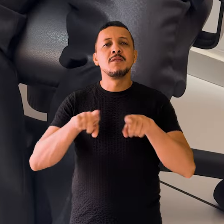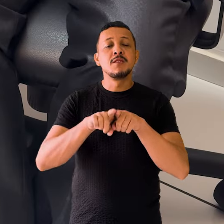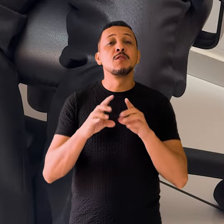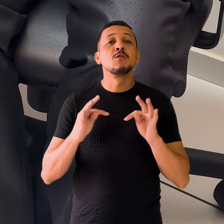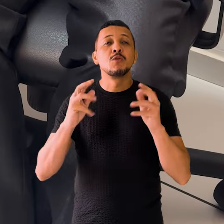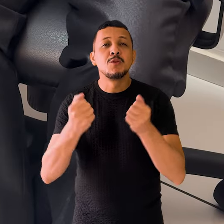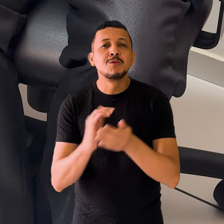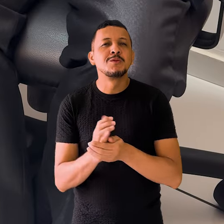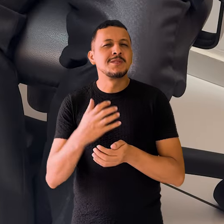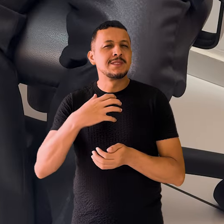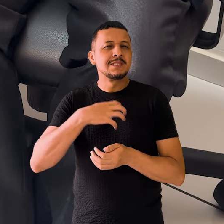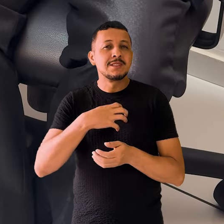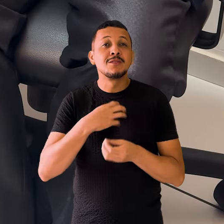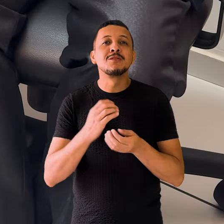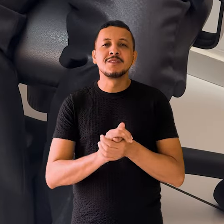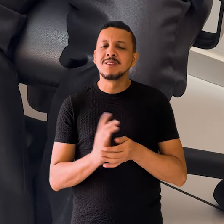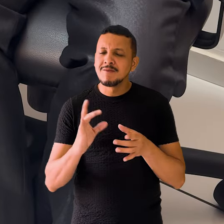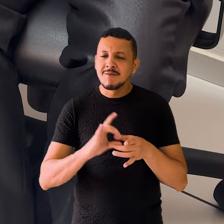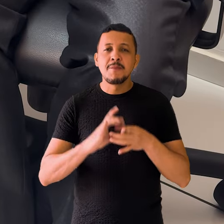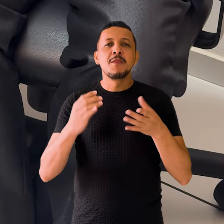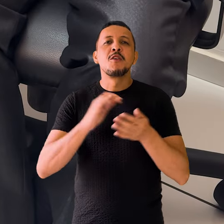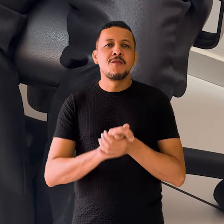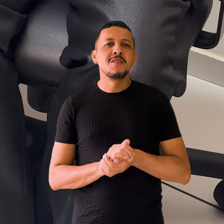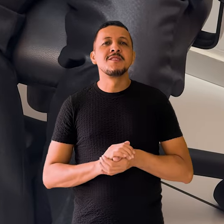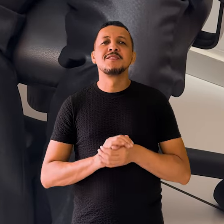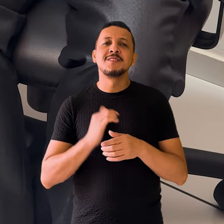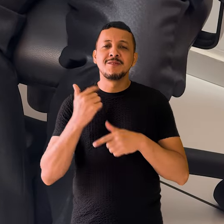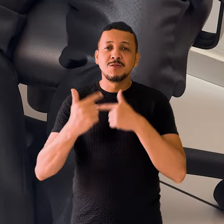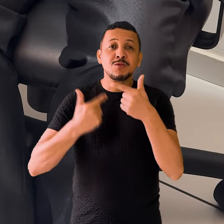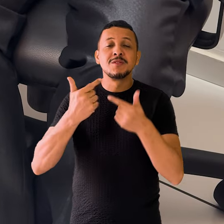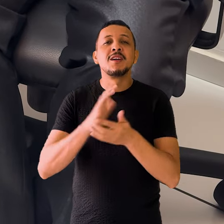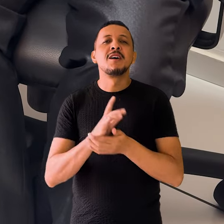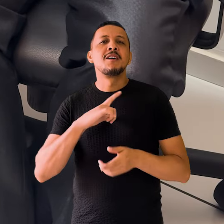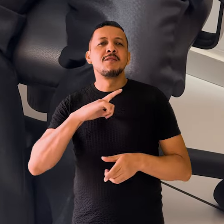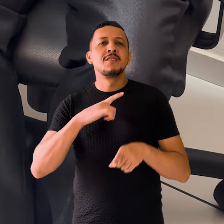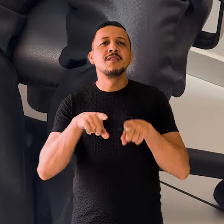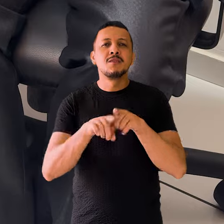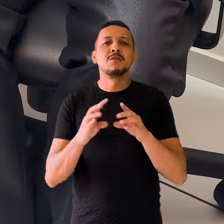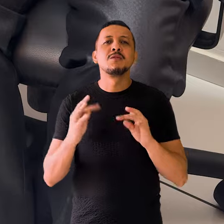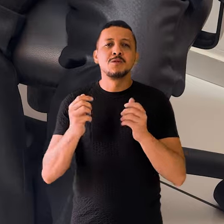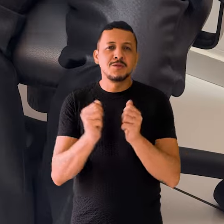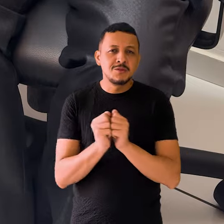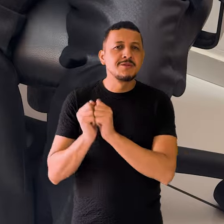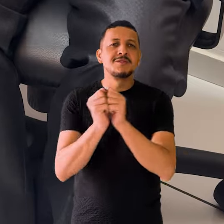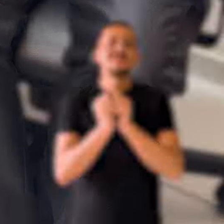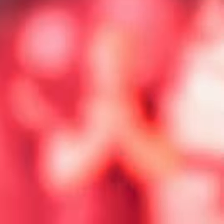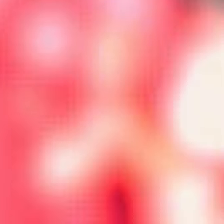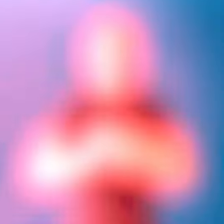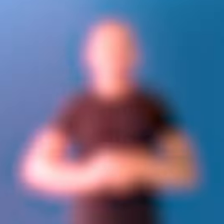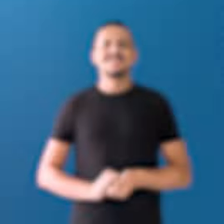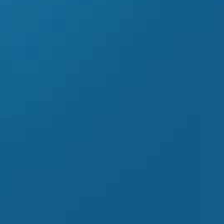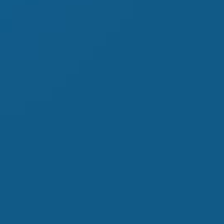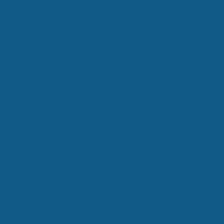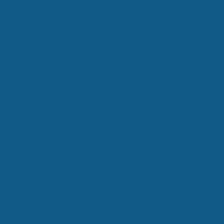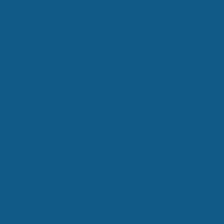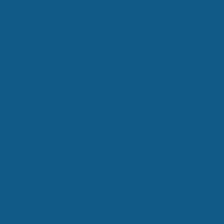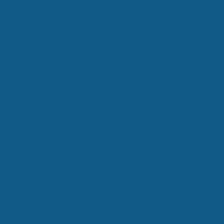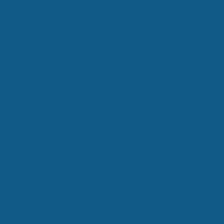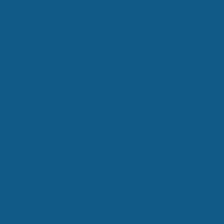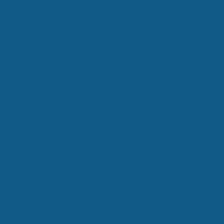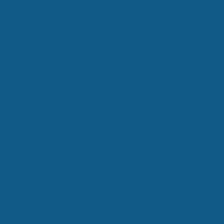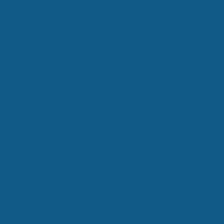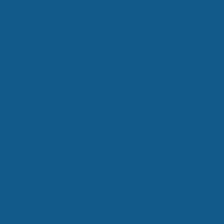todos sintam-se à vontade a buscar os seus direitos. E sempre contando com todos nós, estamos juntos. Em fundo azul,